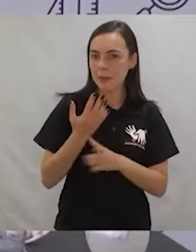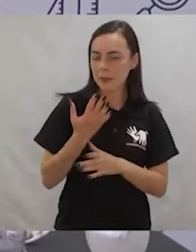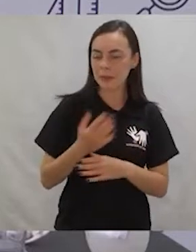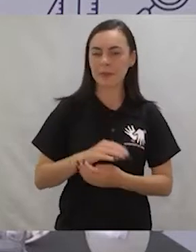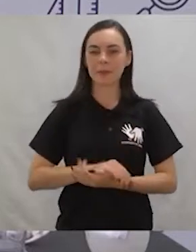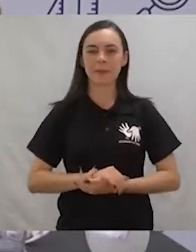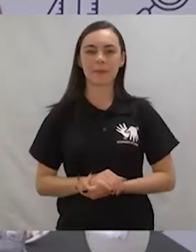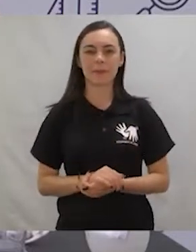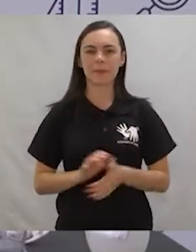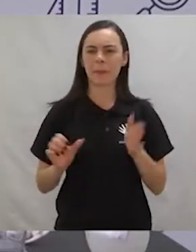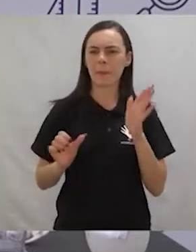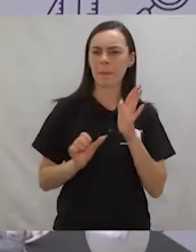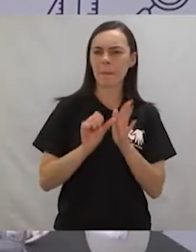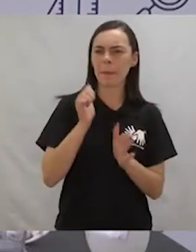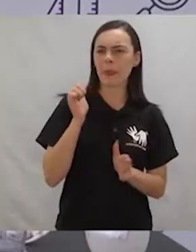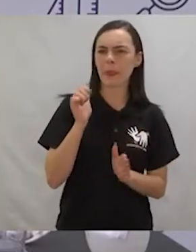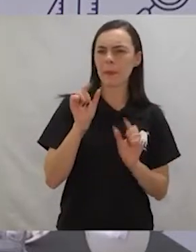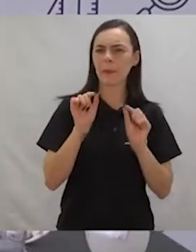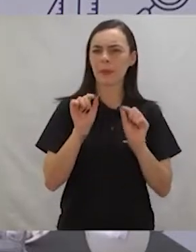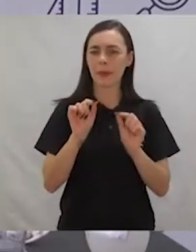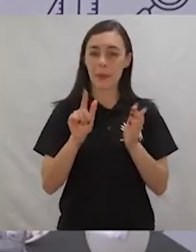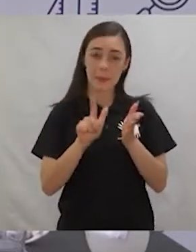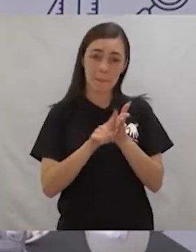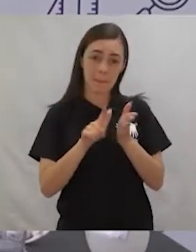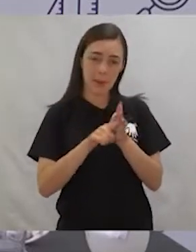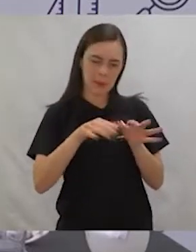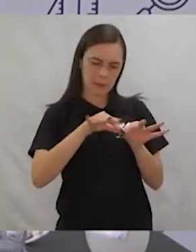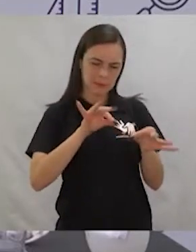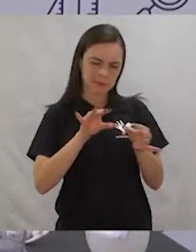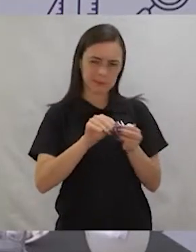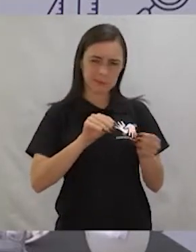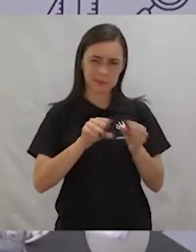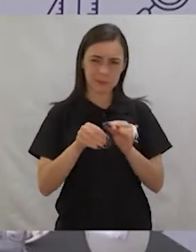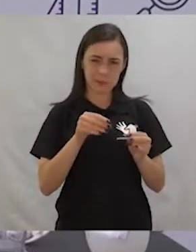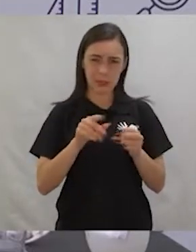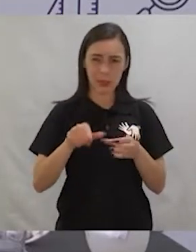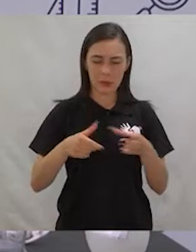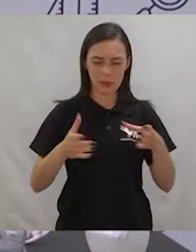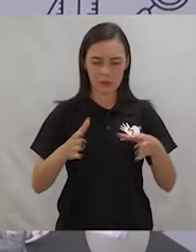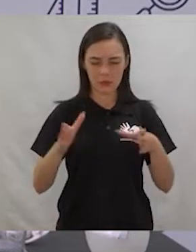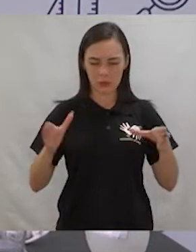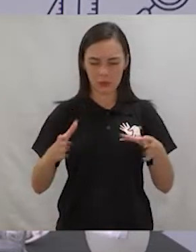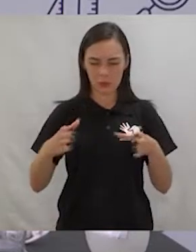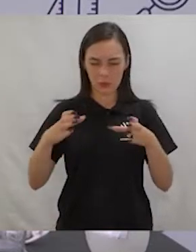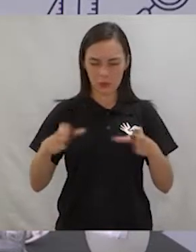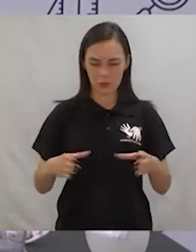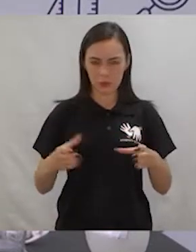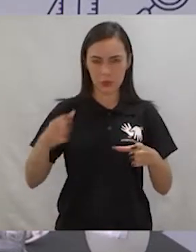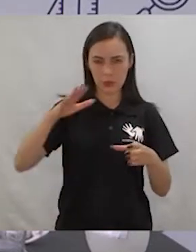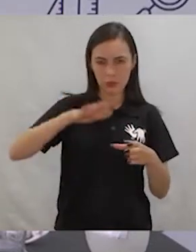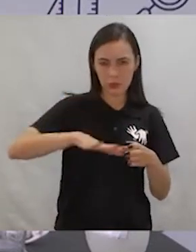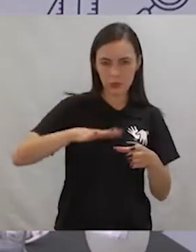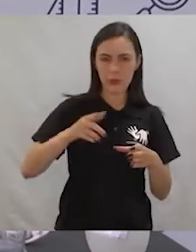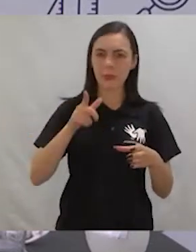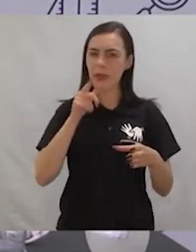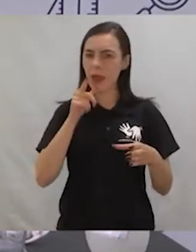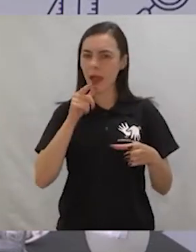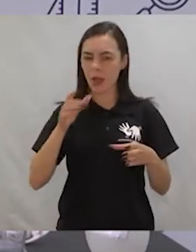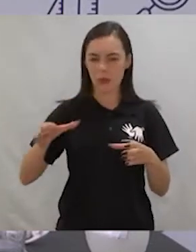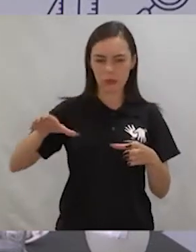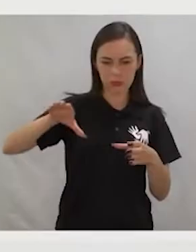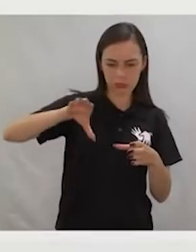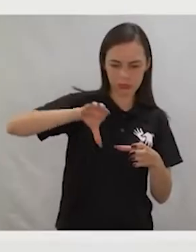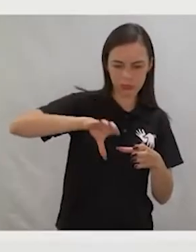tá? Então vamos lá. Então primeiro, né, vocês vão picar o papel, colocar num recipiente, né, cobrir com um pouco